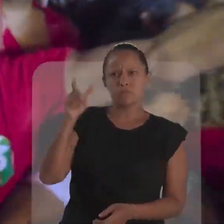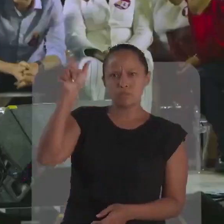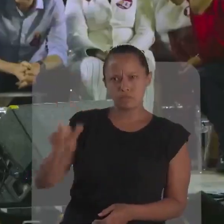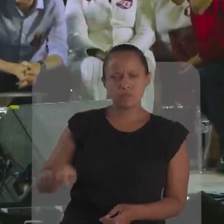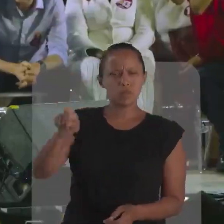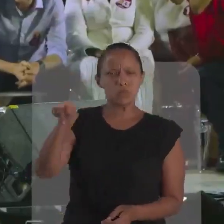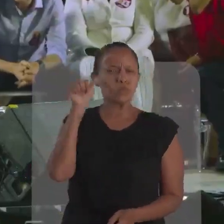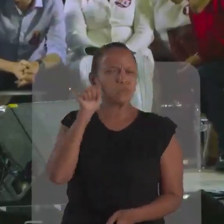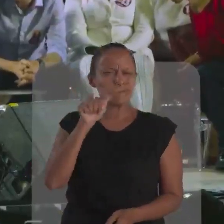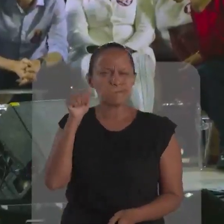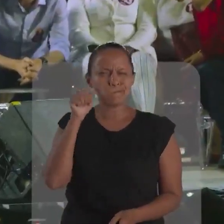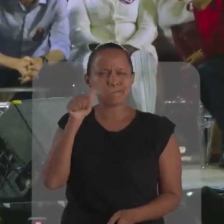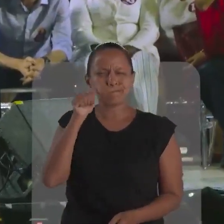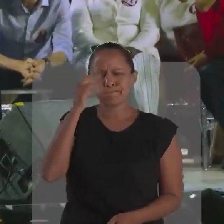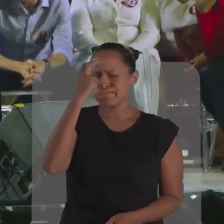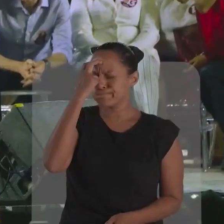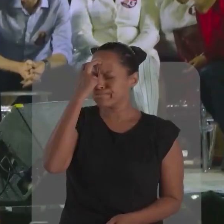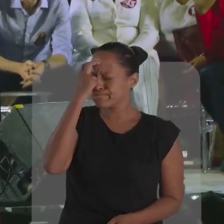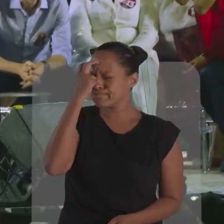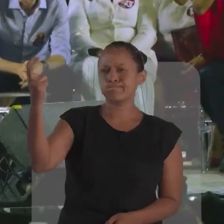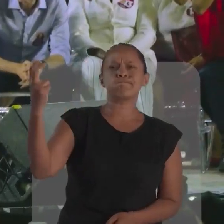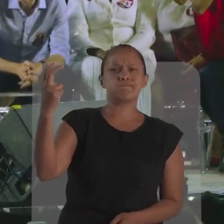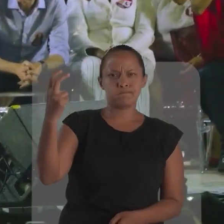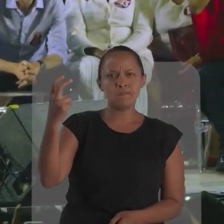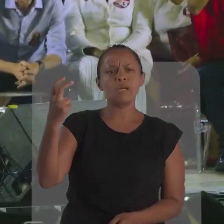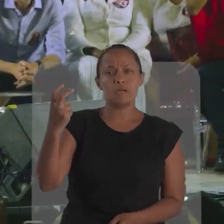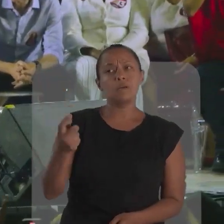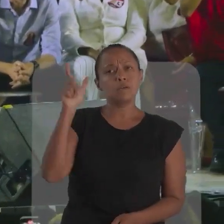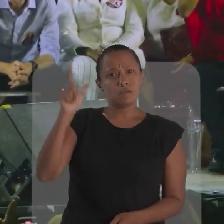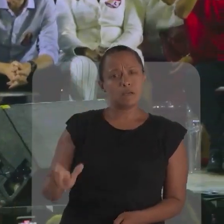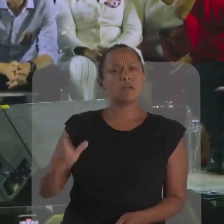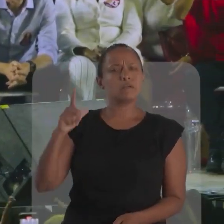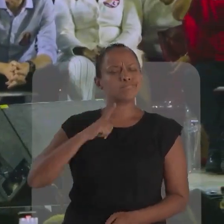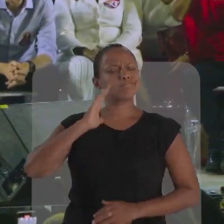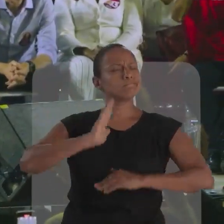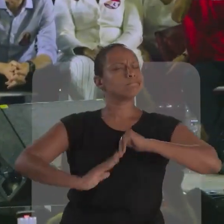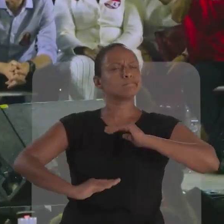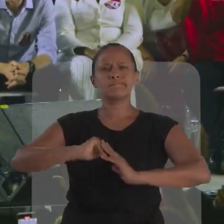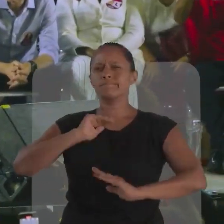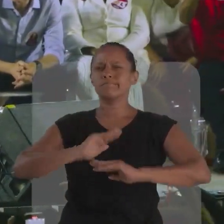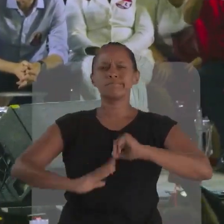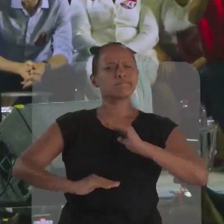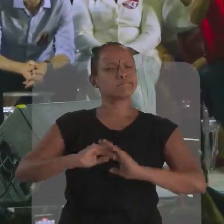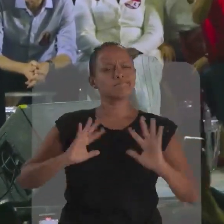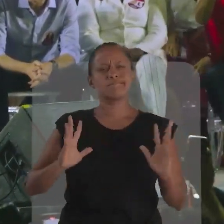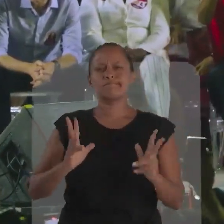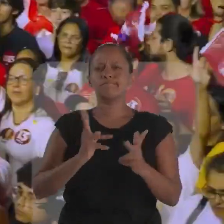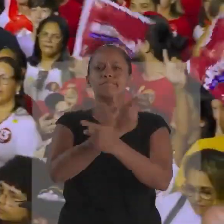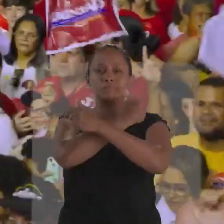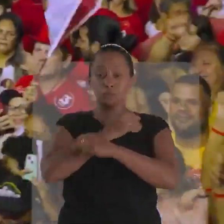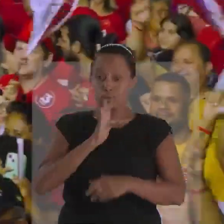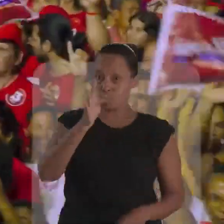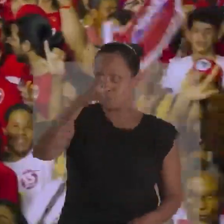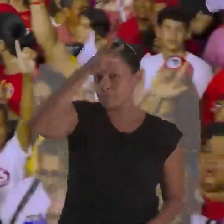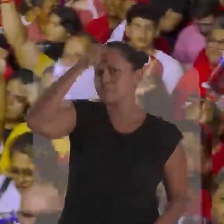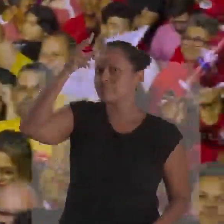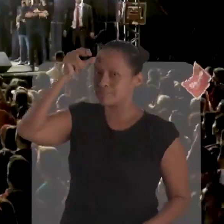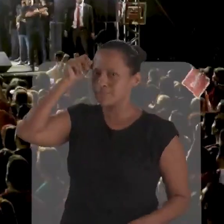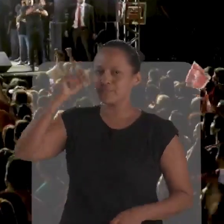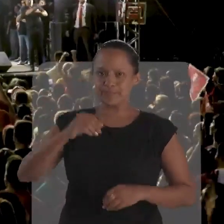Natália é uma mulher extremamente inteligente e tem competência para governar essa